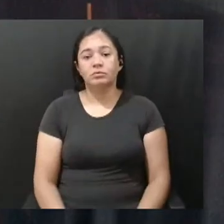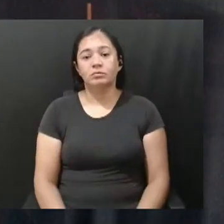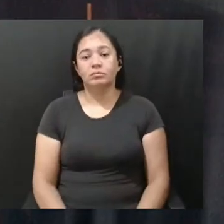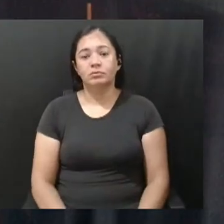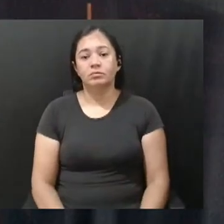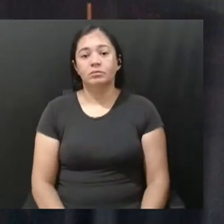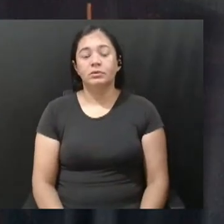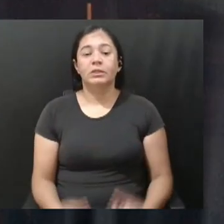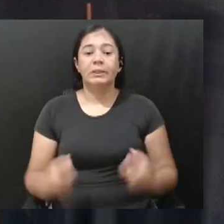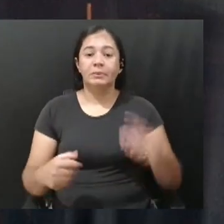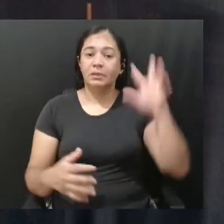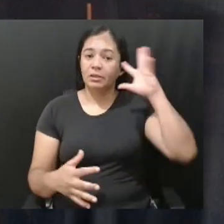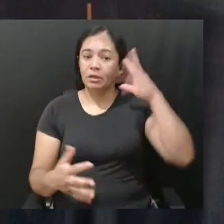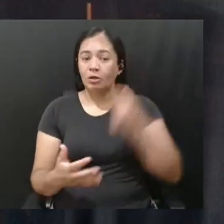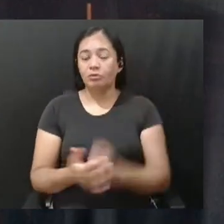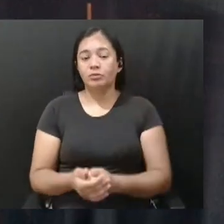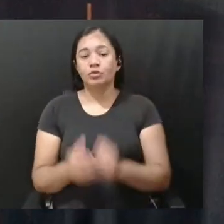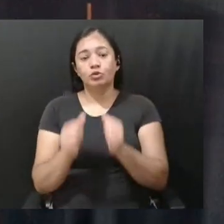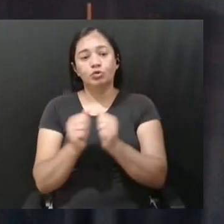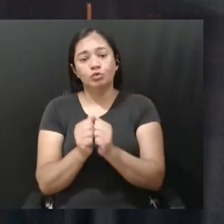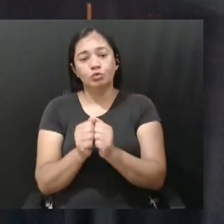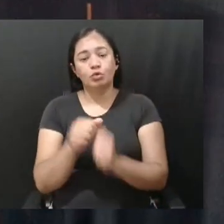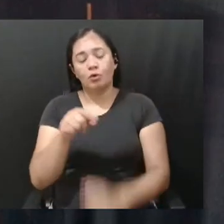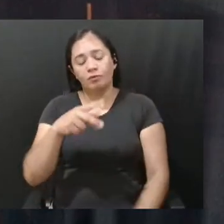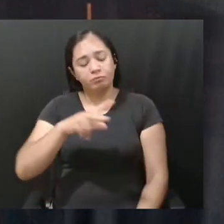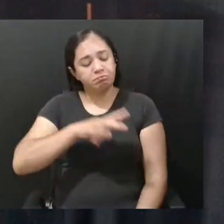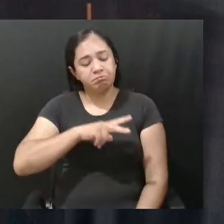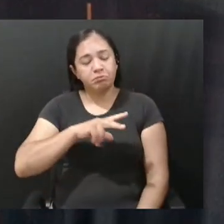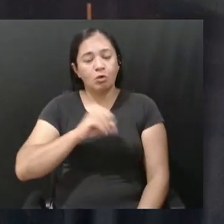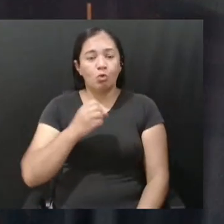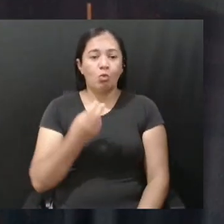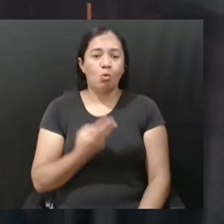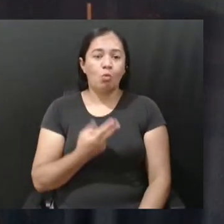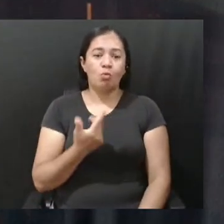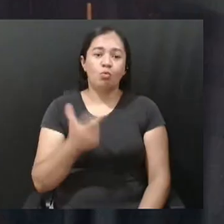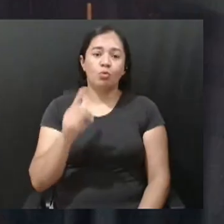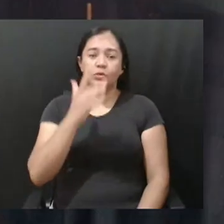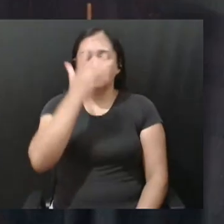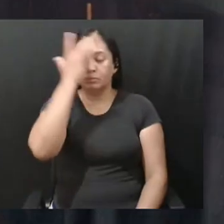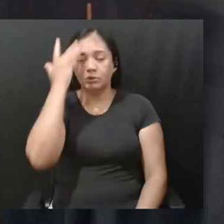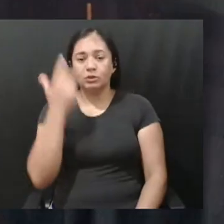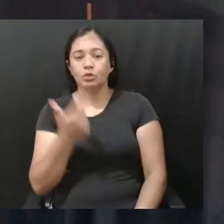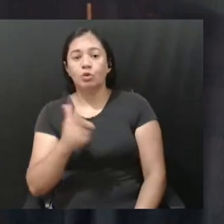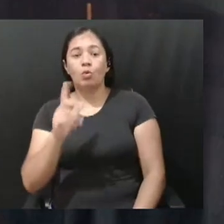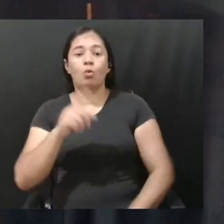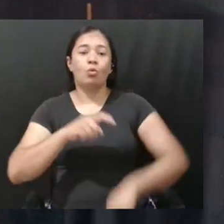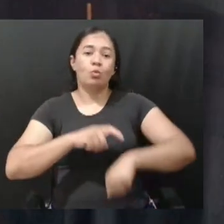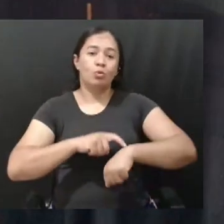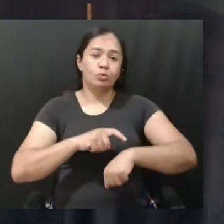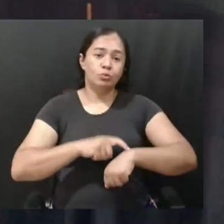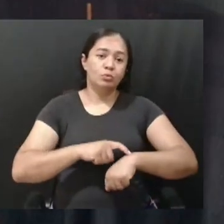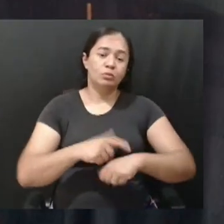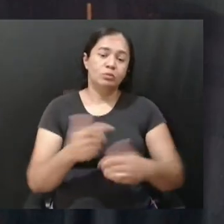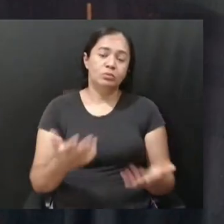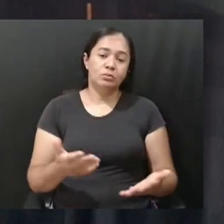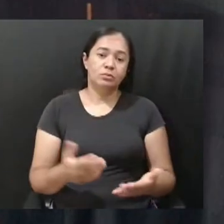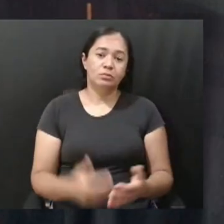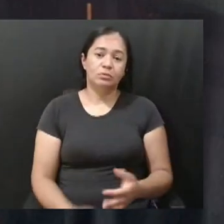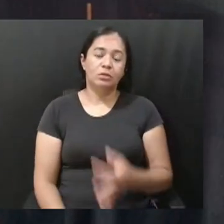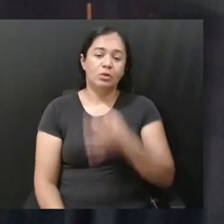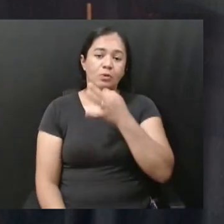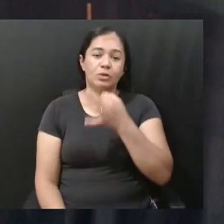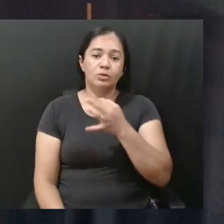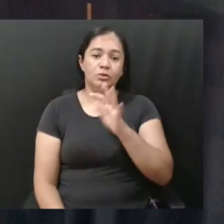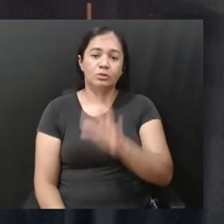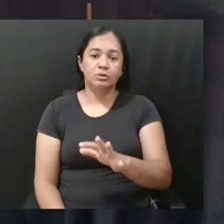você mesmo ou com as pessoas ali envolvidas em um outro momento, Uhum. né. Então, acho que vai um pouco de ir pensando sobre